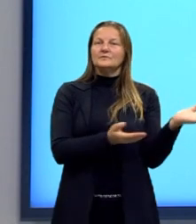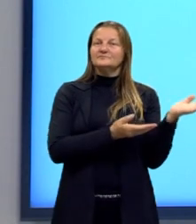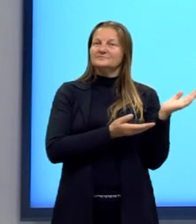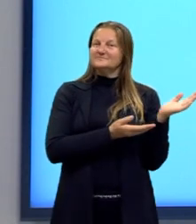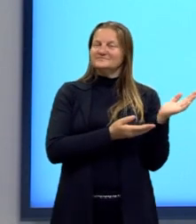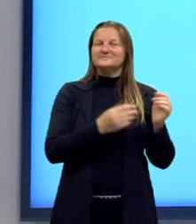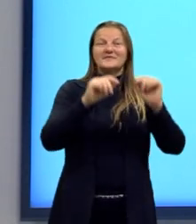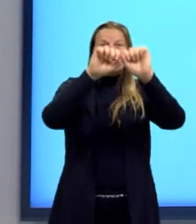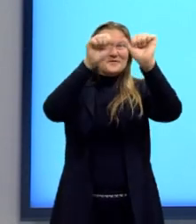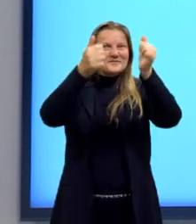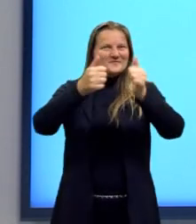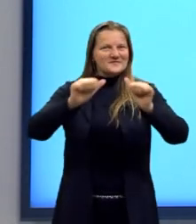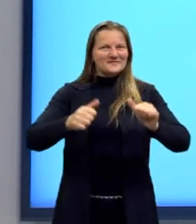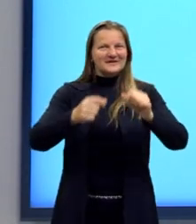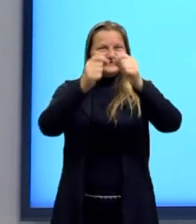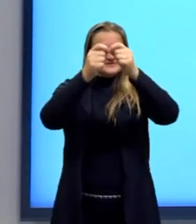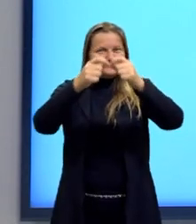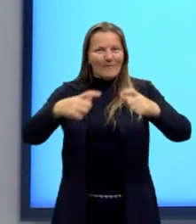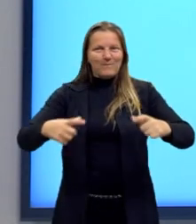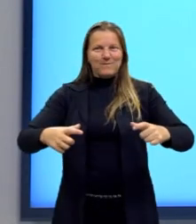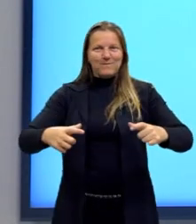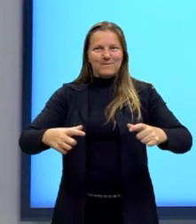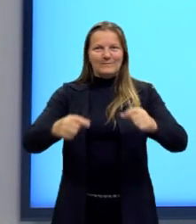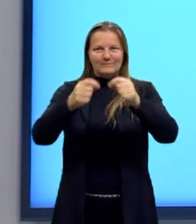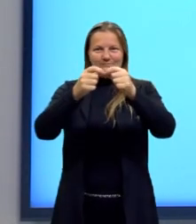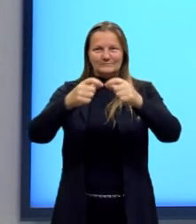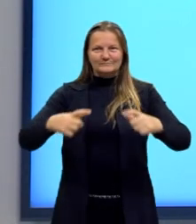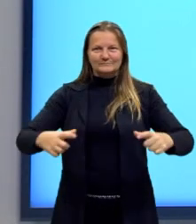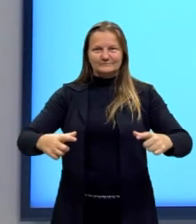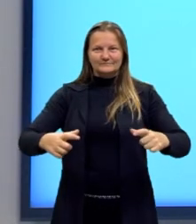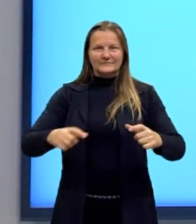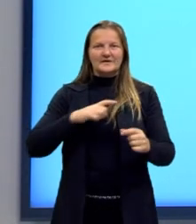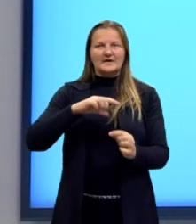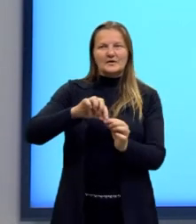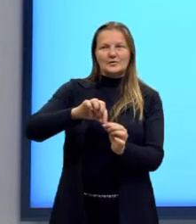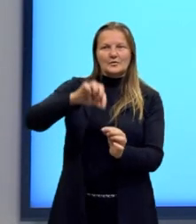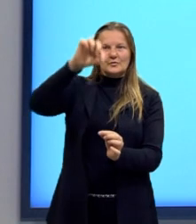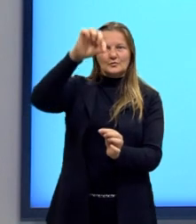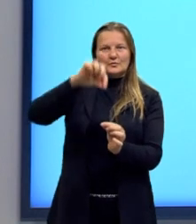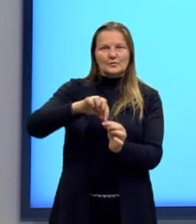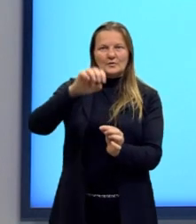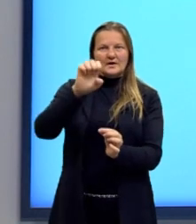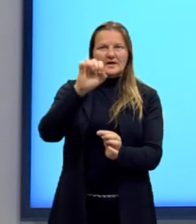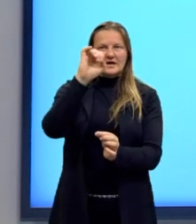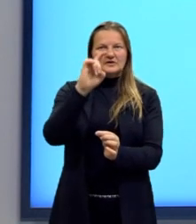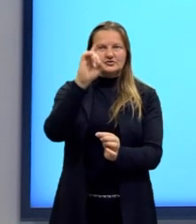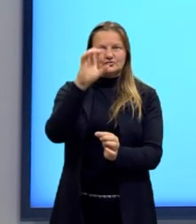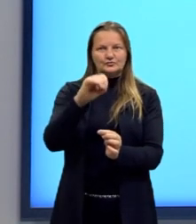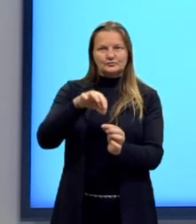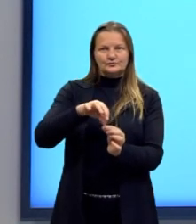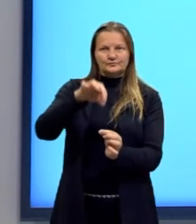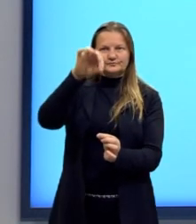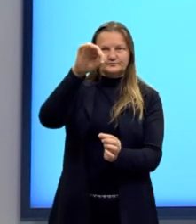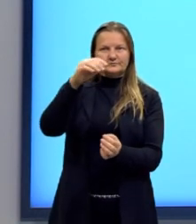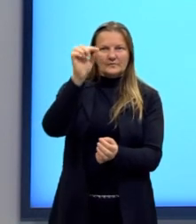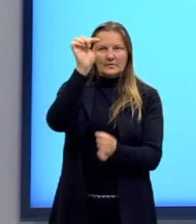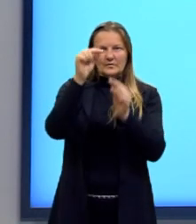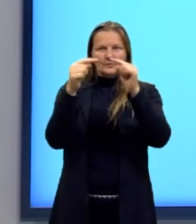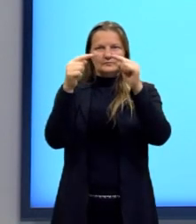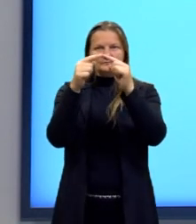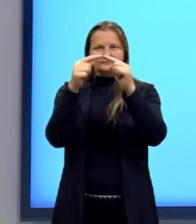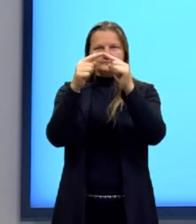a imagem de um cone novamente nós temos um eixo esse eixo então Central aqui que parte